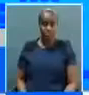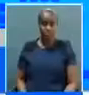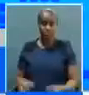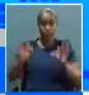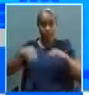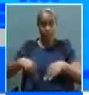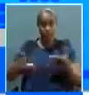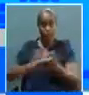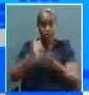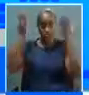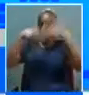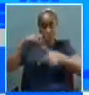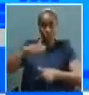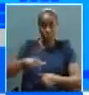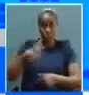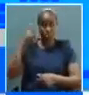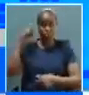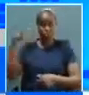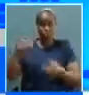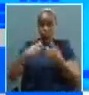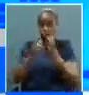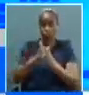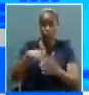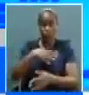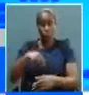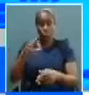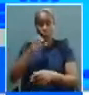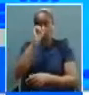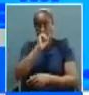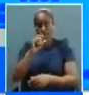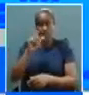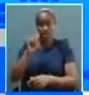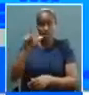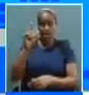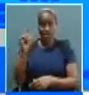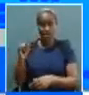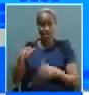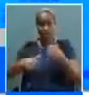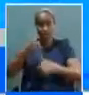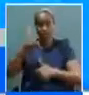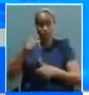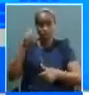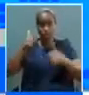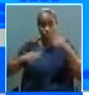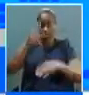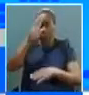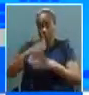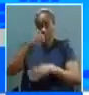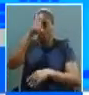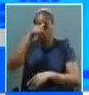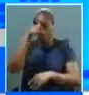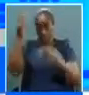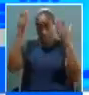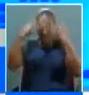E fecho o Jornal da Noite de hoje ao som do Todo Mundo Canta. Eliane Rosa, de São Vicente, venceu o concurso que aconteceu no domingo à noite